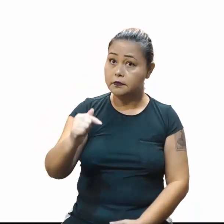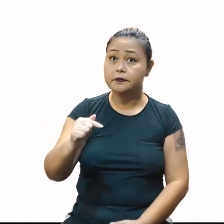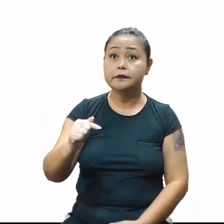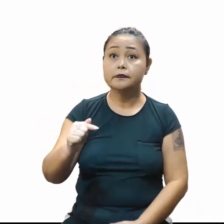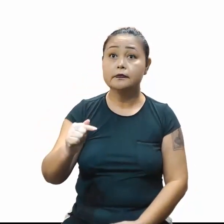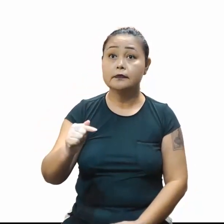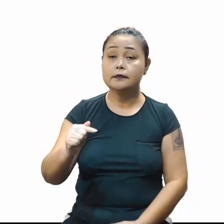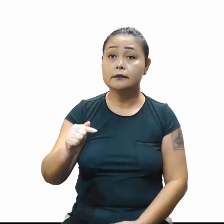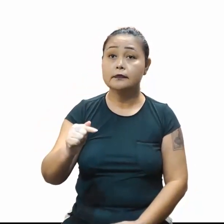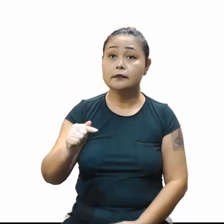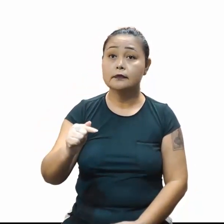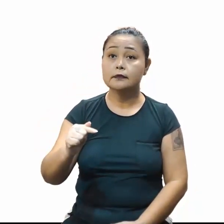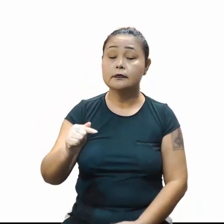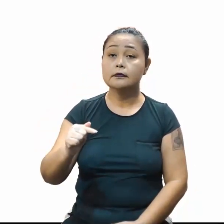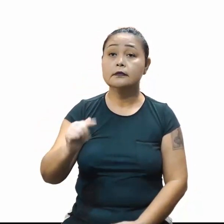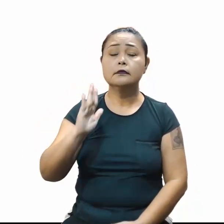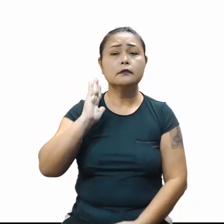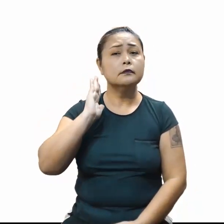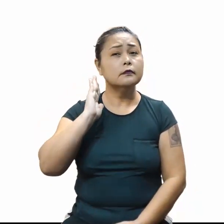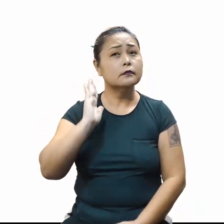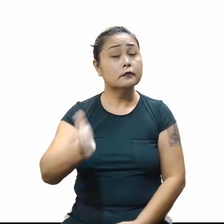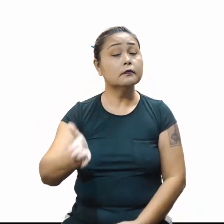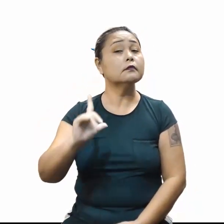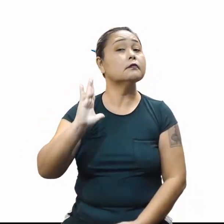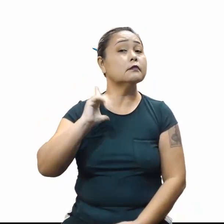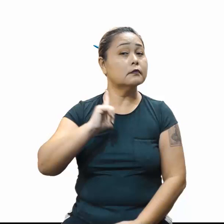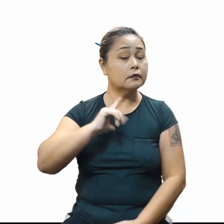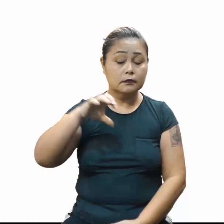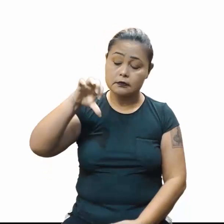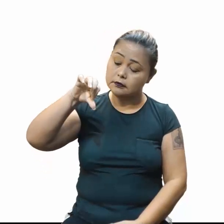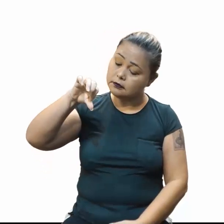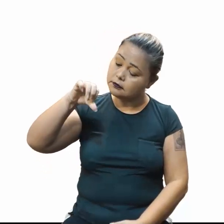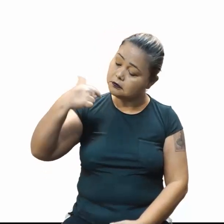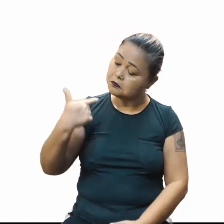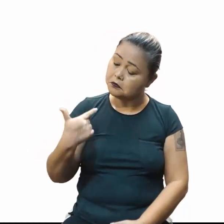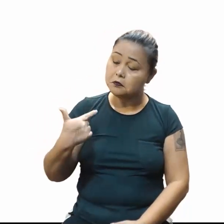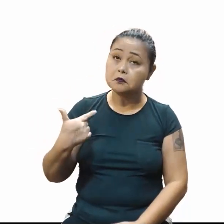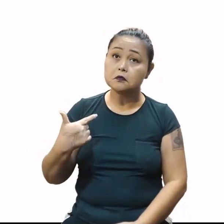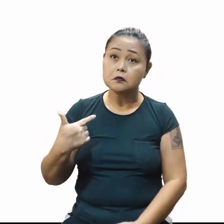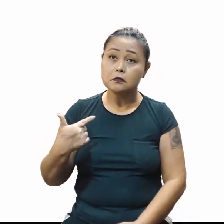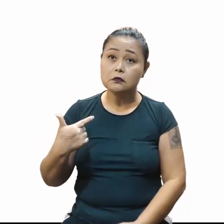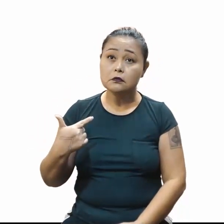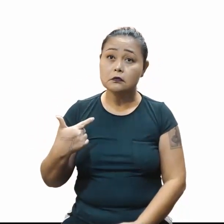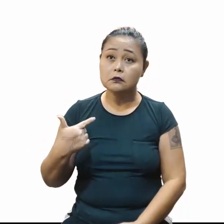1957. Ele já tinha 92 anos.